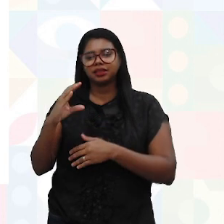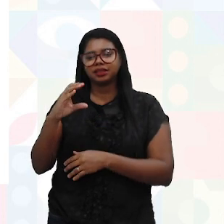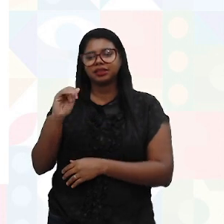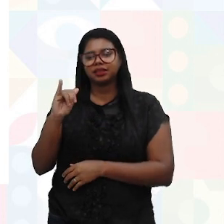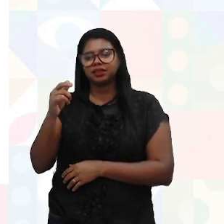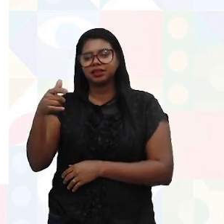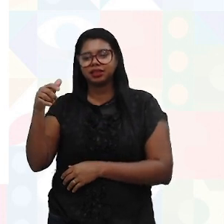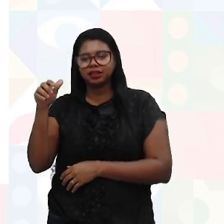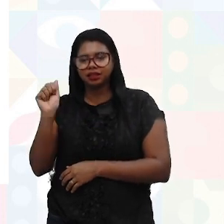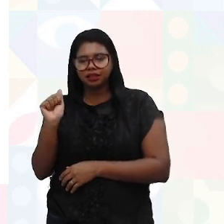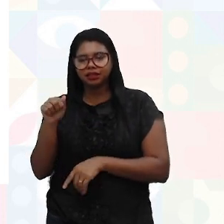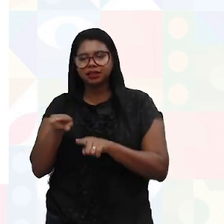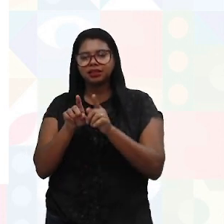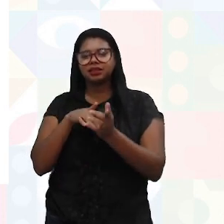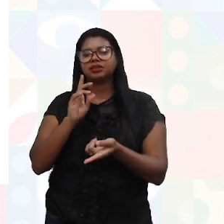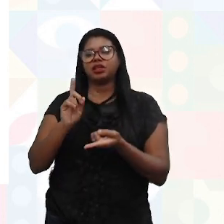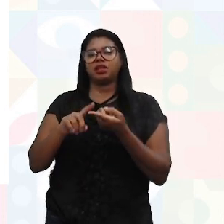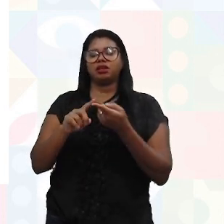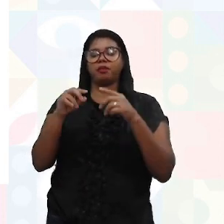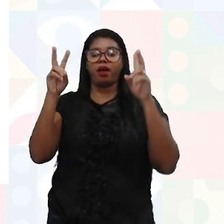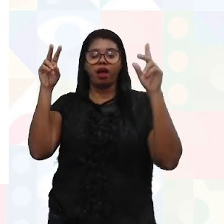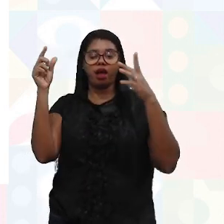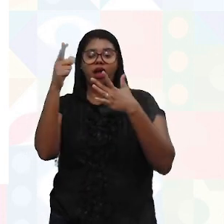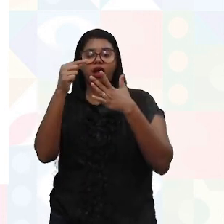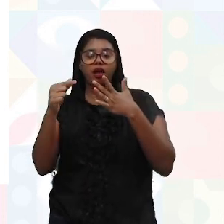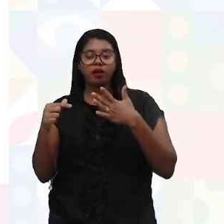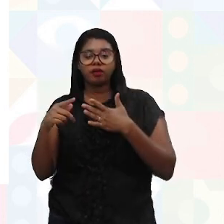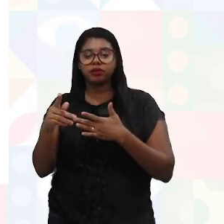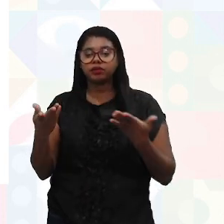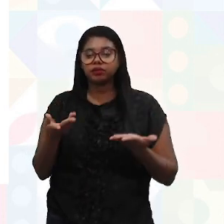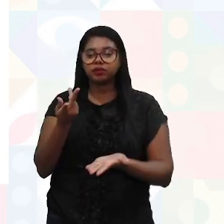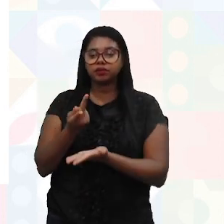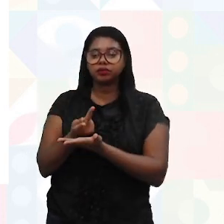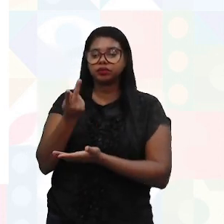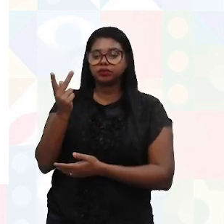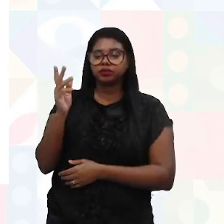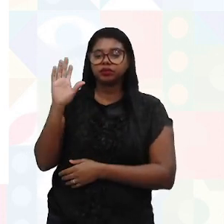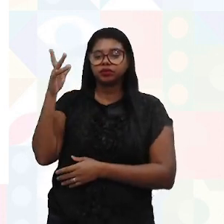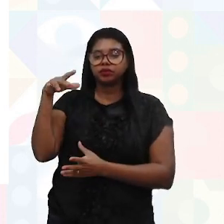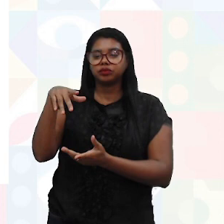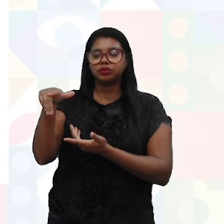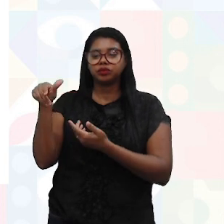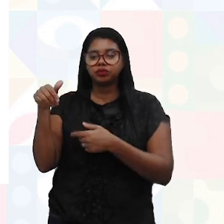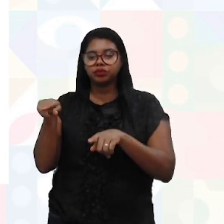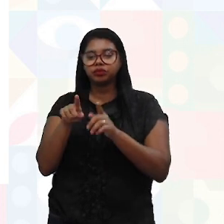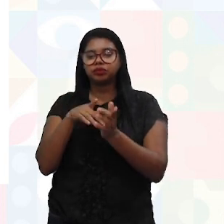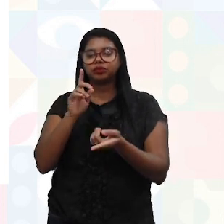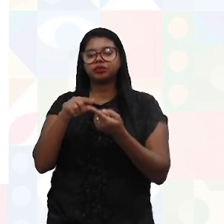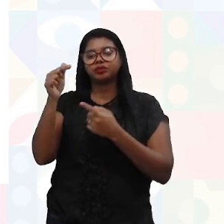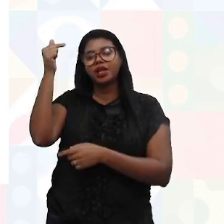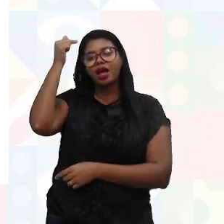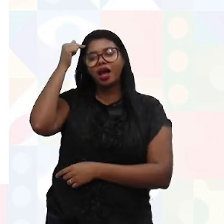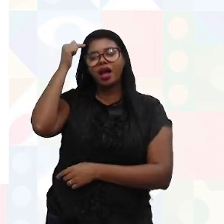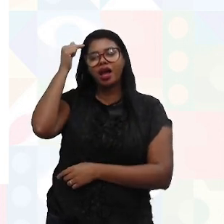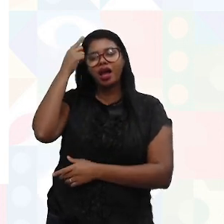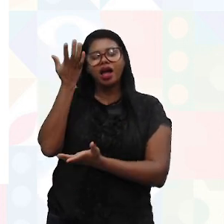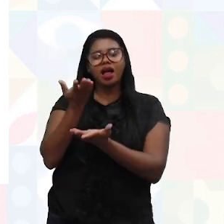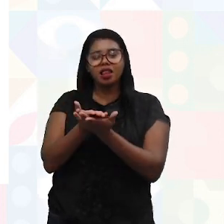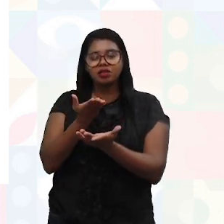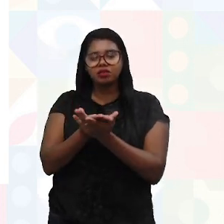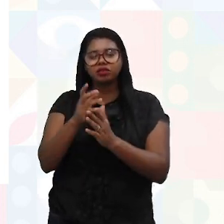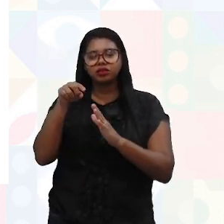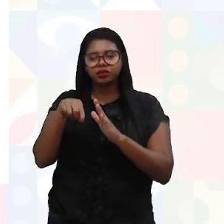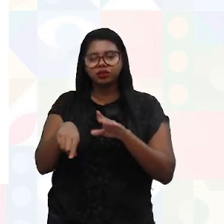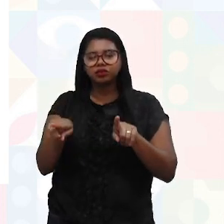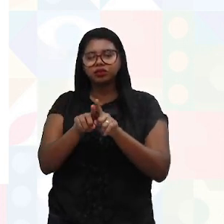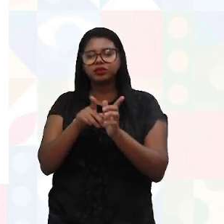a sustentabilidade, que é um tema super atual e que vale a pena a gente pensar e dar aquela estudada, né?